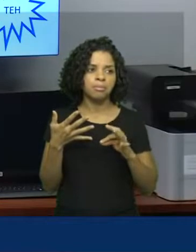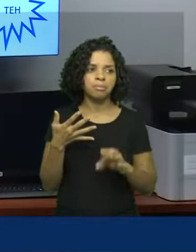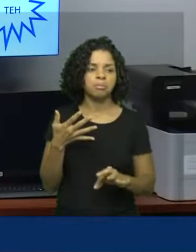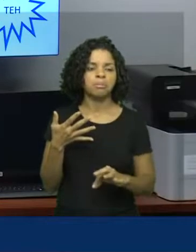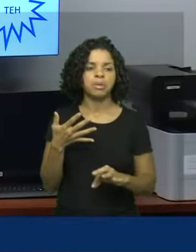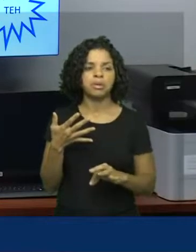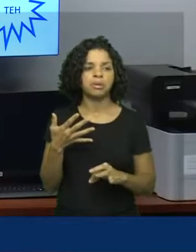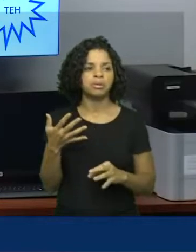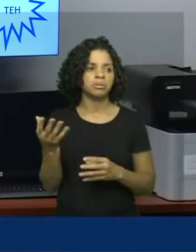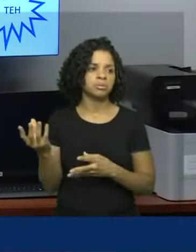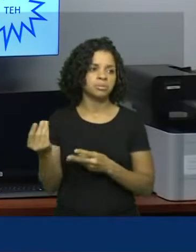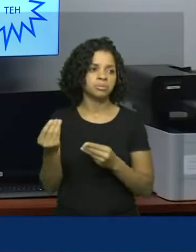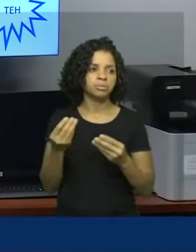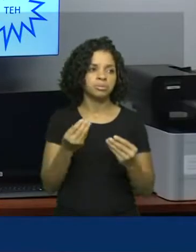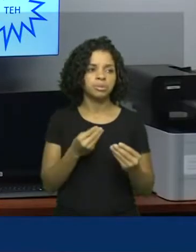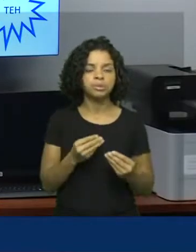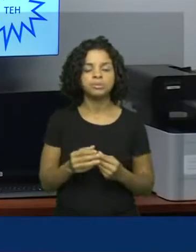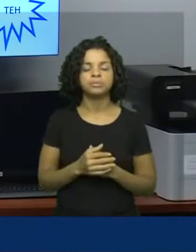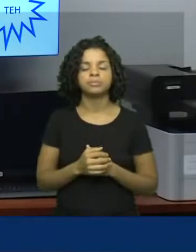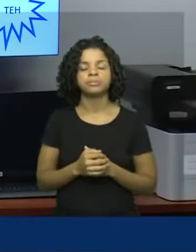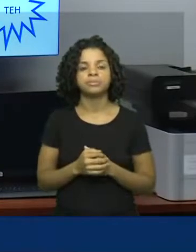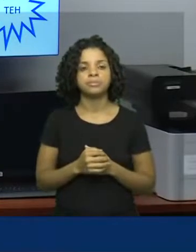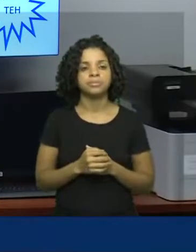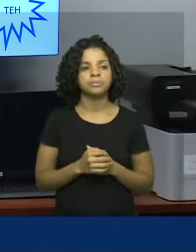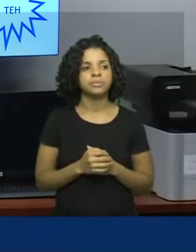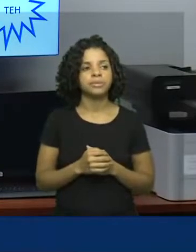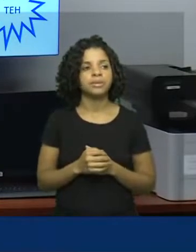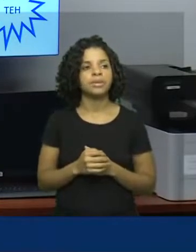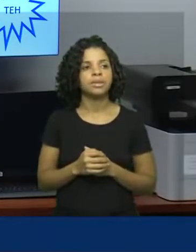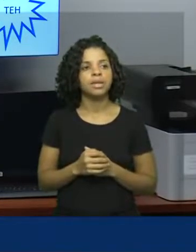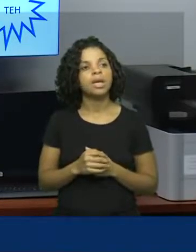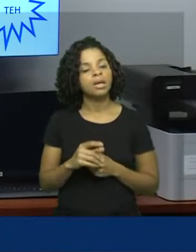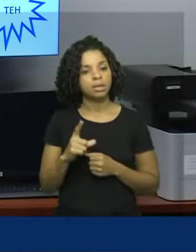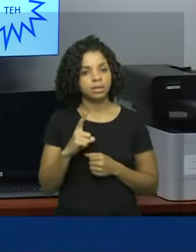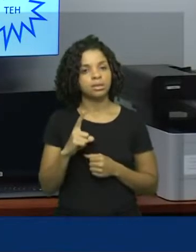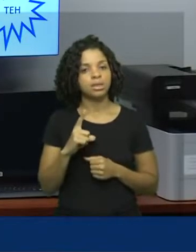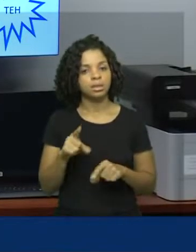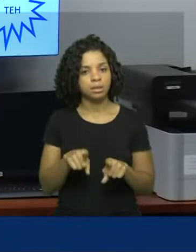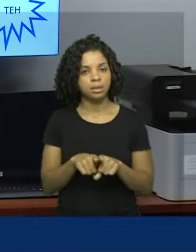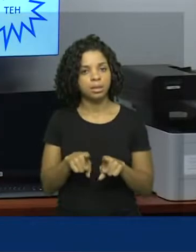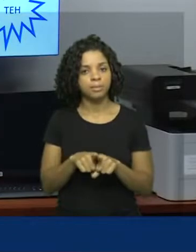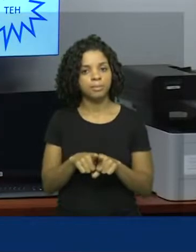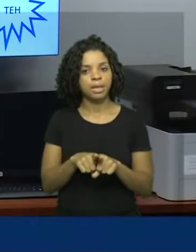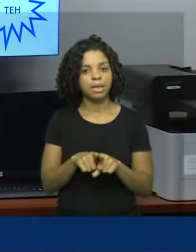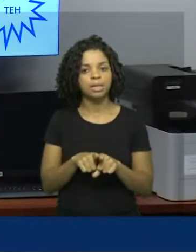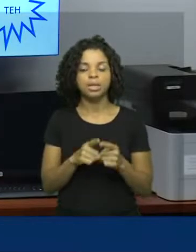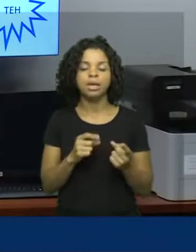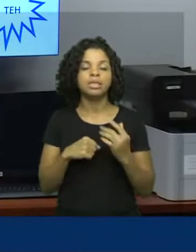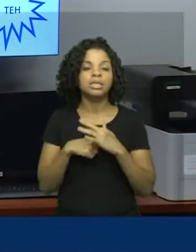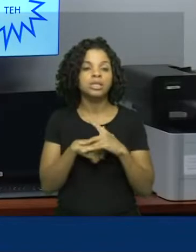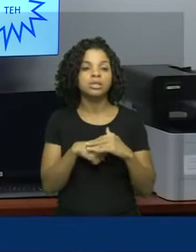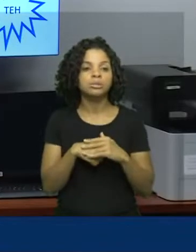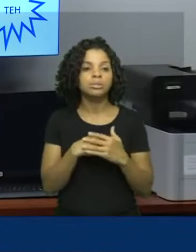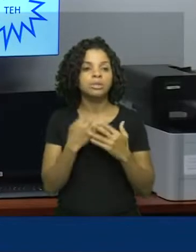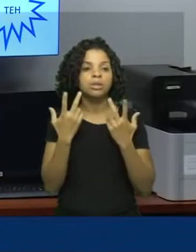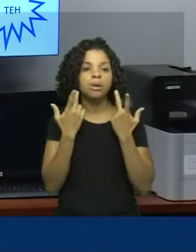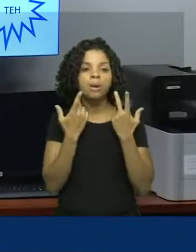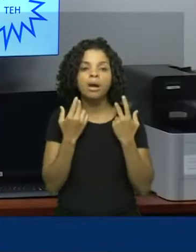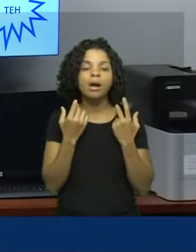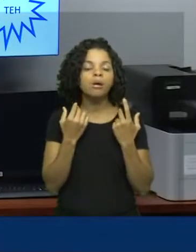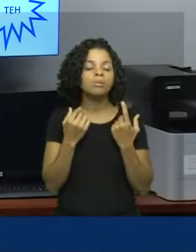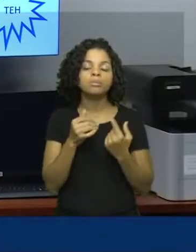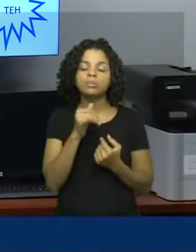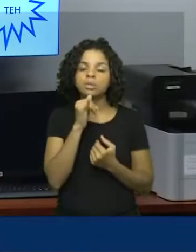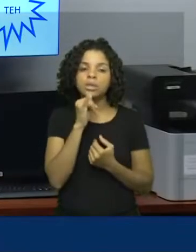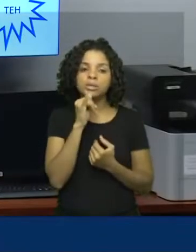de Vacter, epidermólise bolhosa, e está presente também em síndromes mais comuns, como a síndrome de Down e